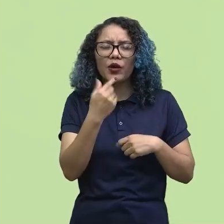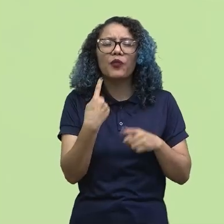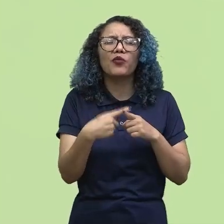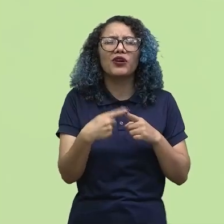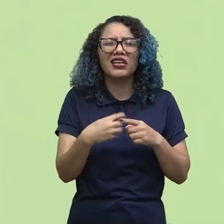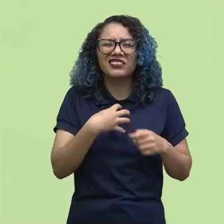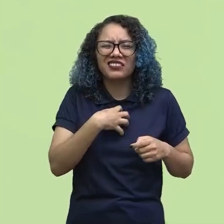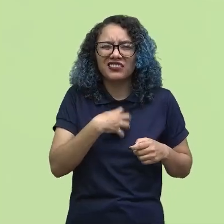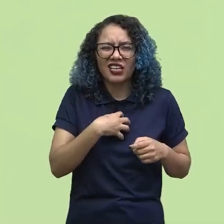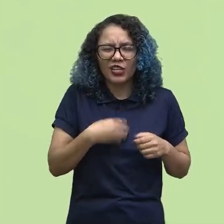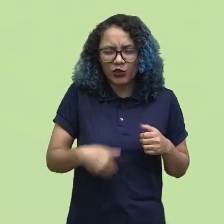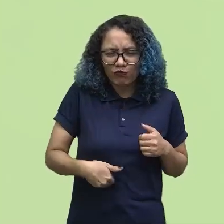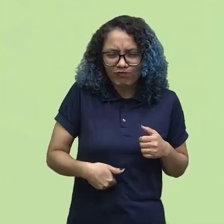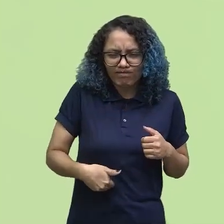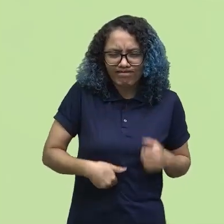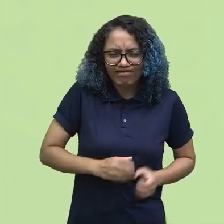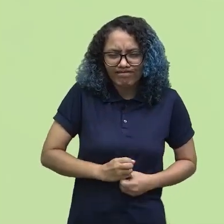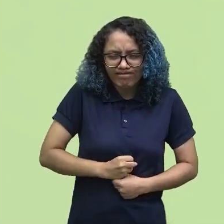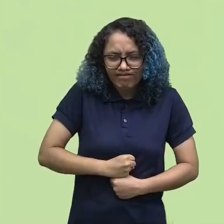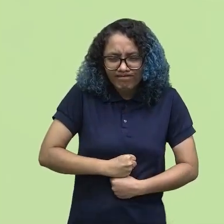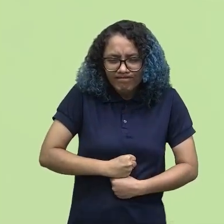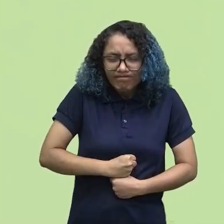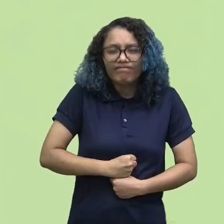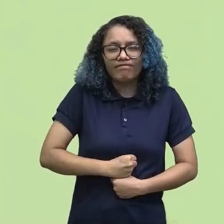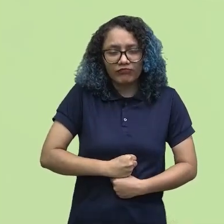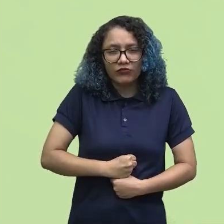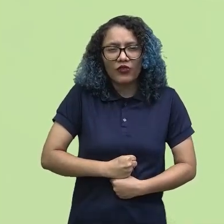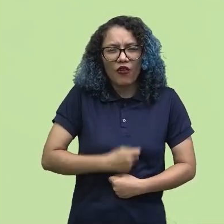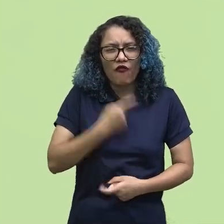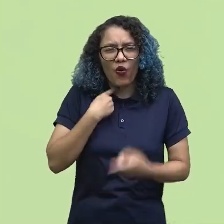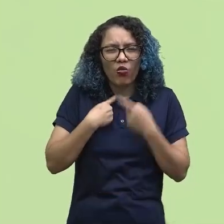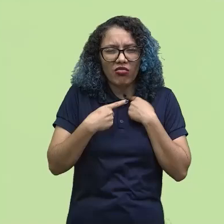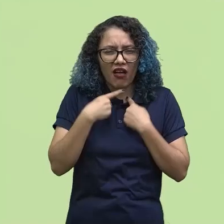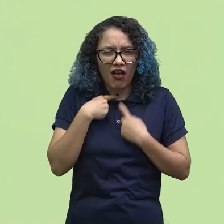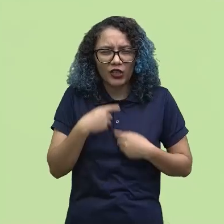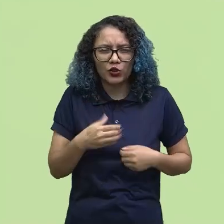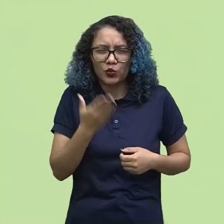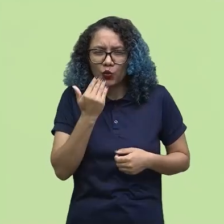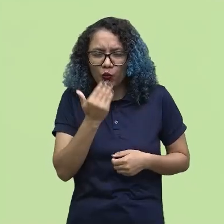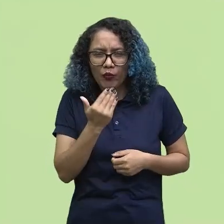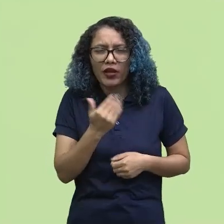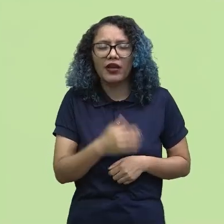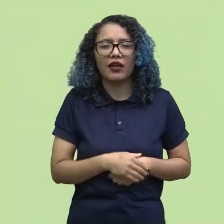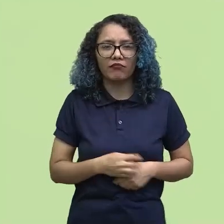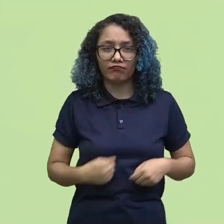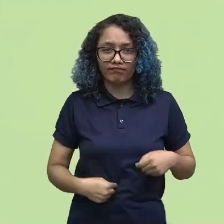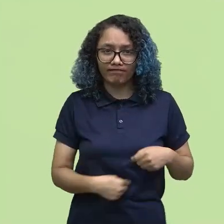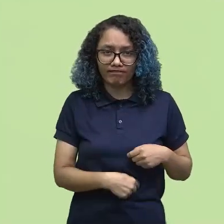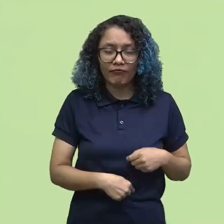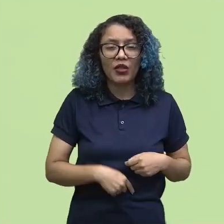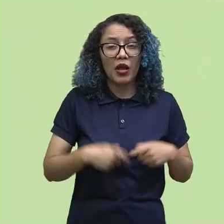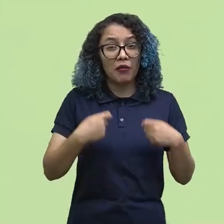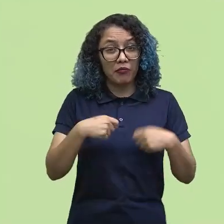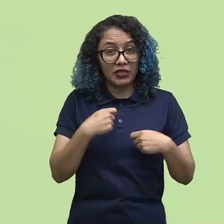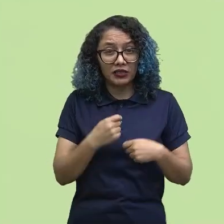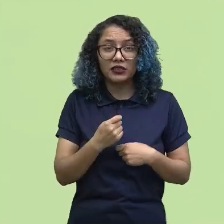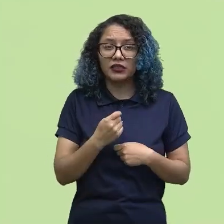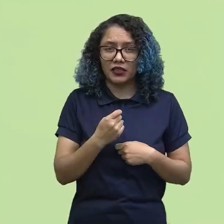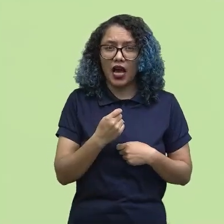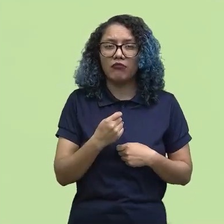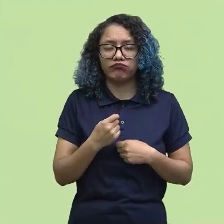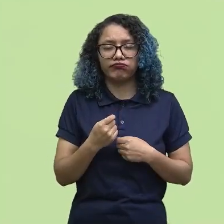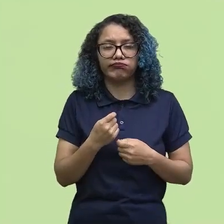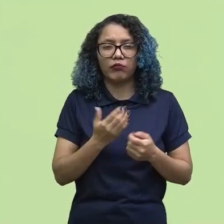sentiu a fome, né? Uma resposta ali que o seu organismo, né? O seu sistema digestório está precisando de algo ali para ele trabalhar, então